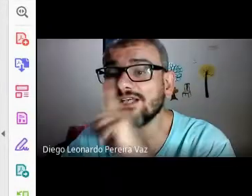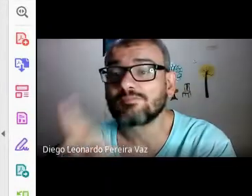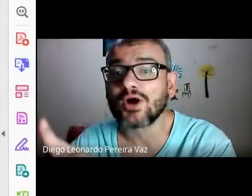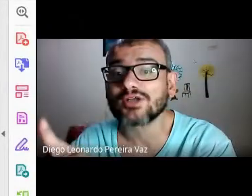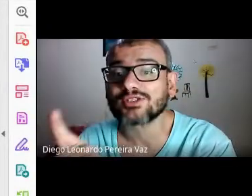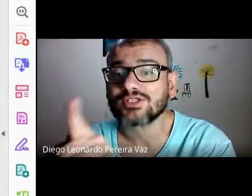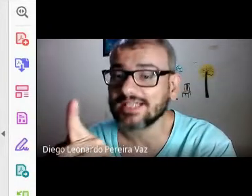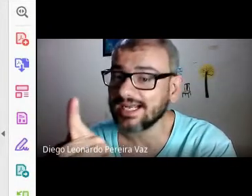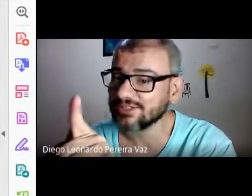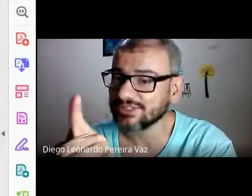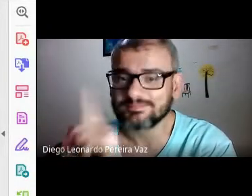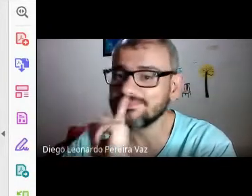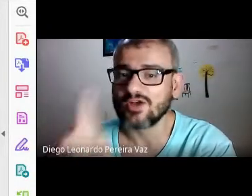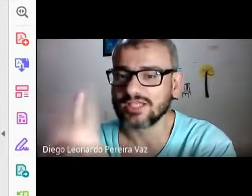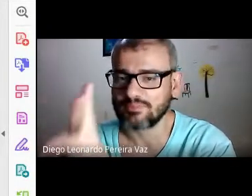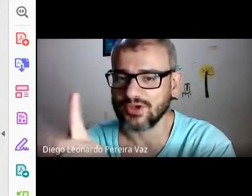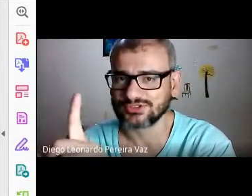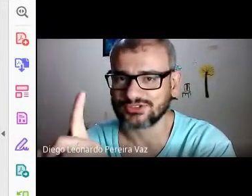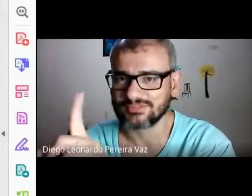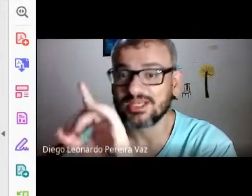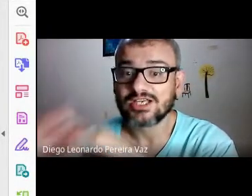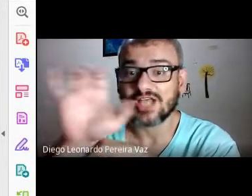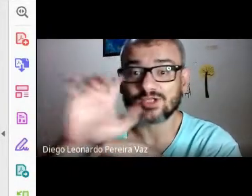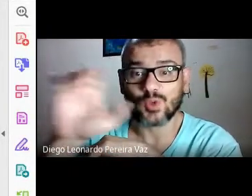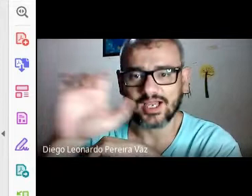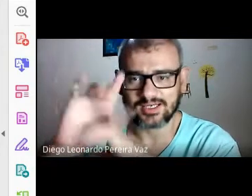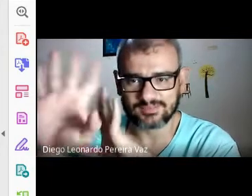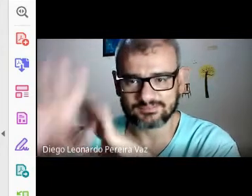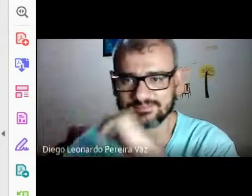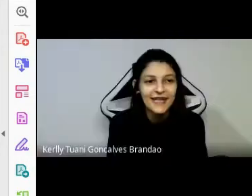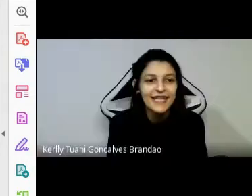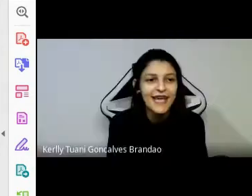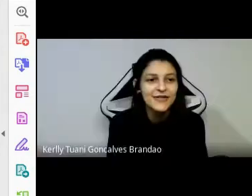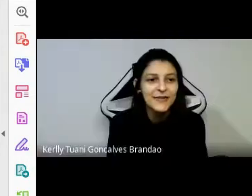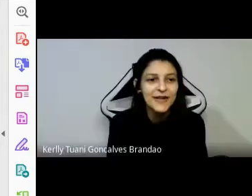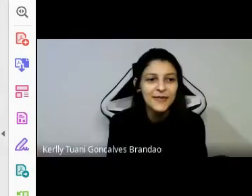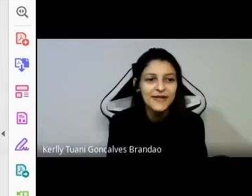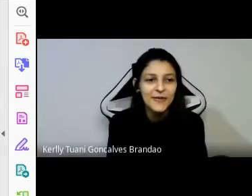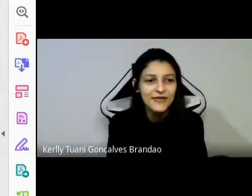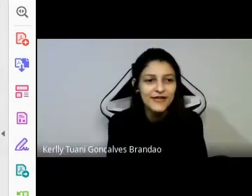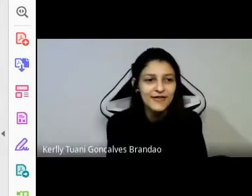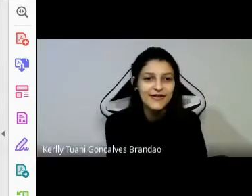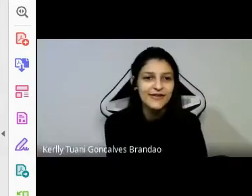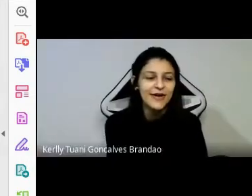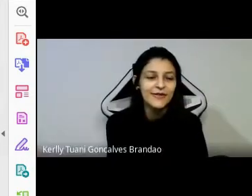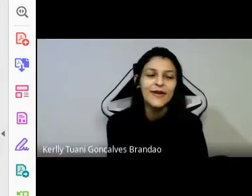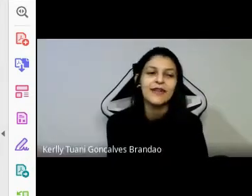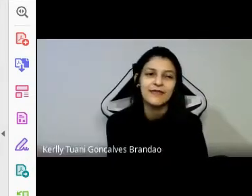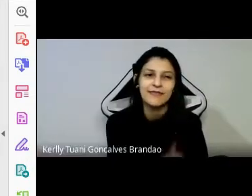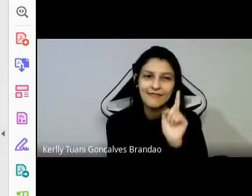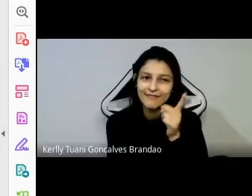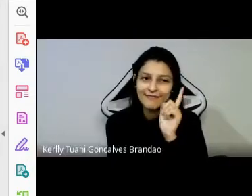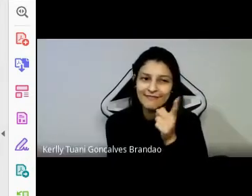Não responde, Eliette, não resposta. Tatuana. Eliette também não responde, não, deixa só a